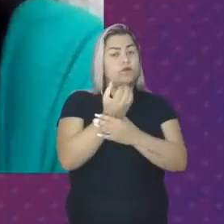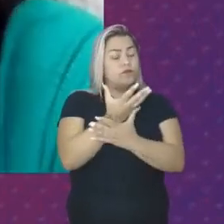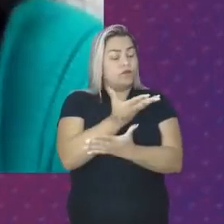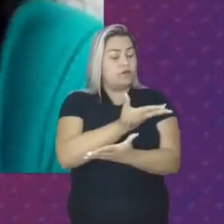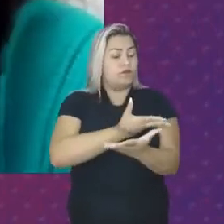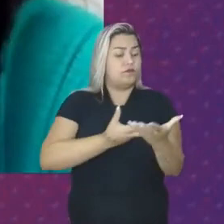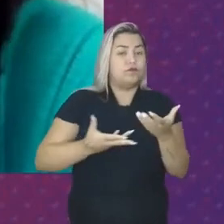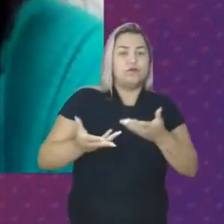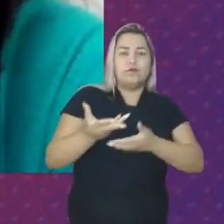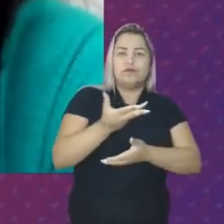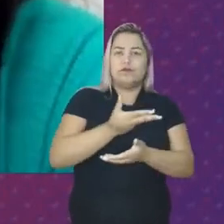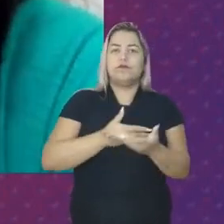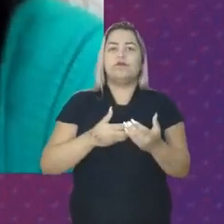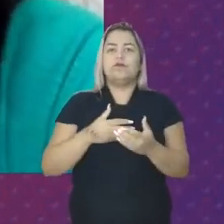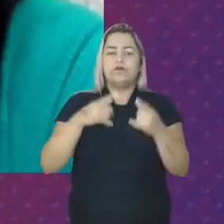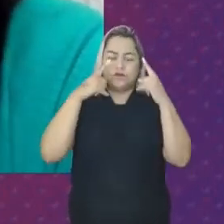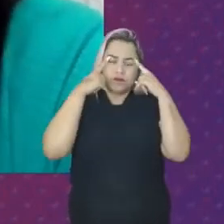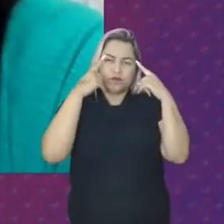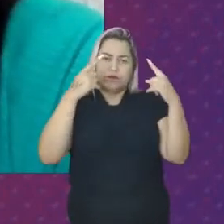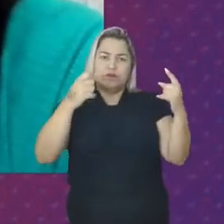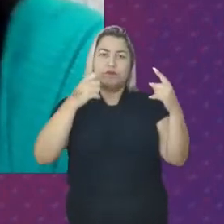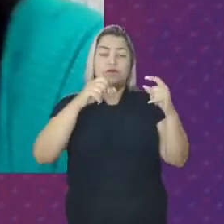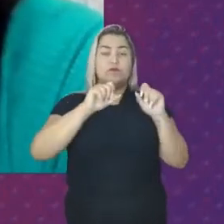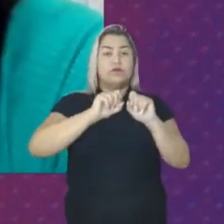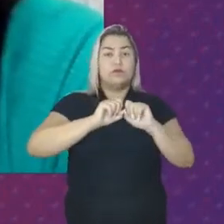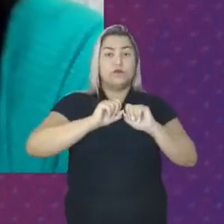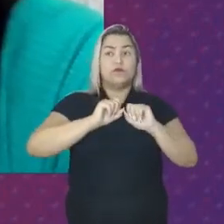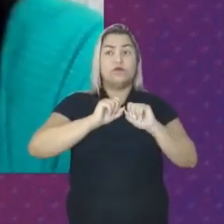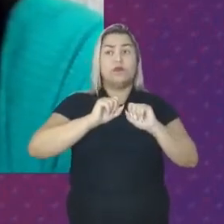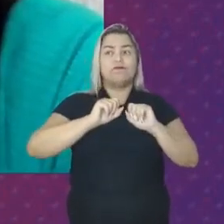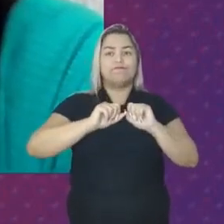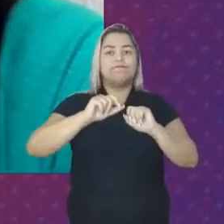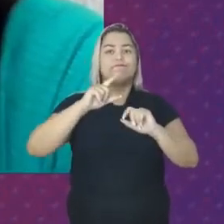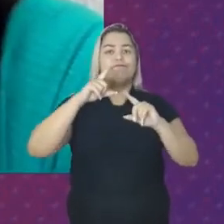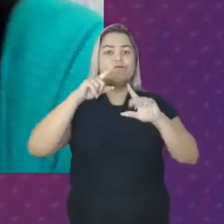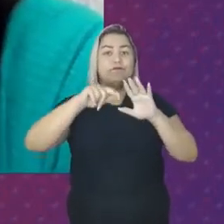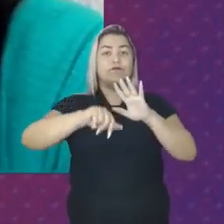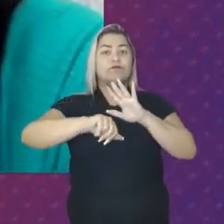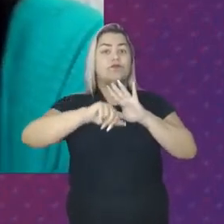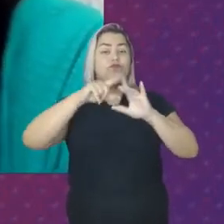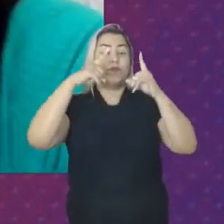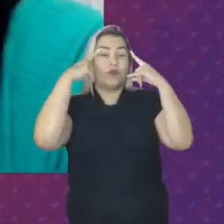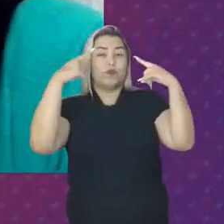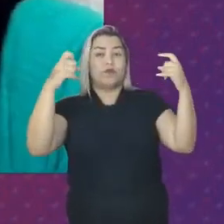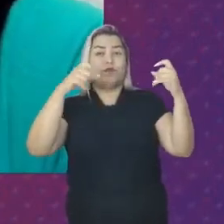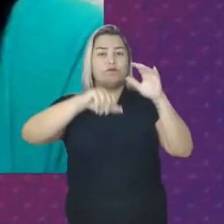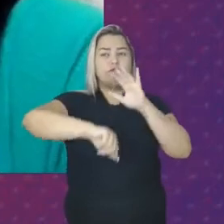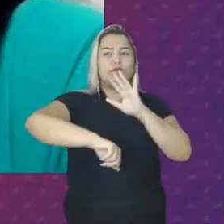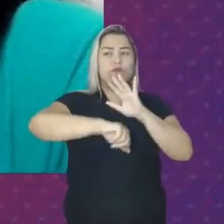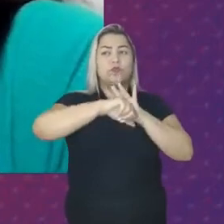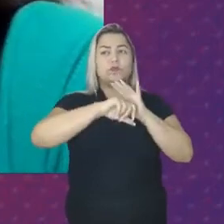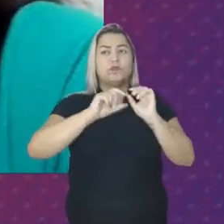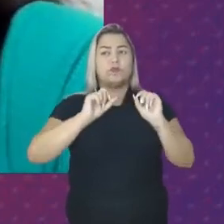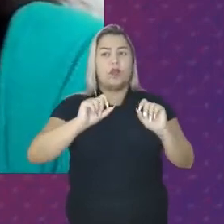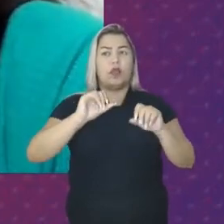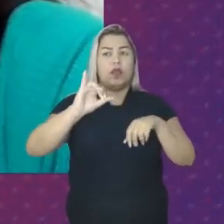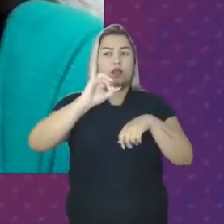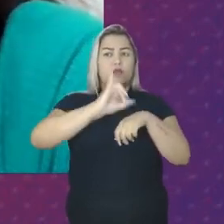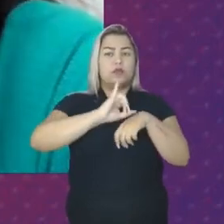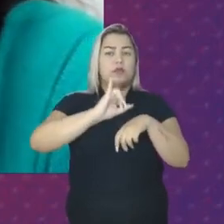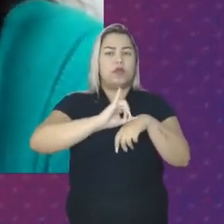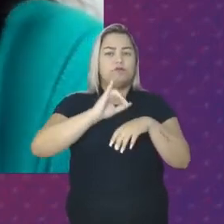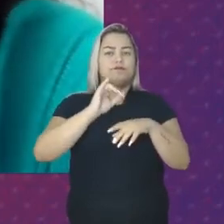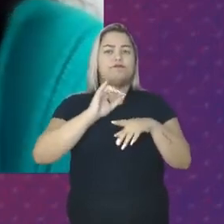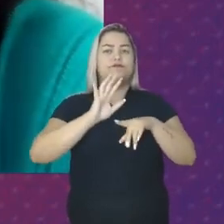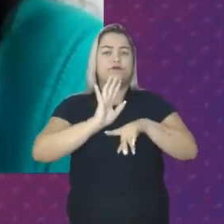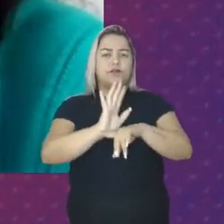e orientar mulheres vítimas de violência. E em novembro de 2005, surge a Central de Atendimento à